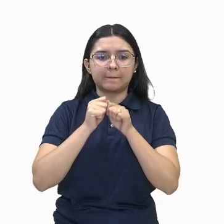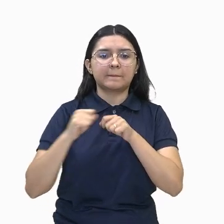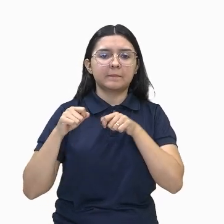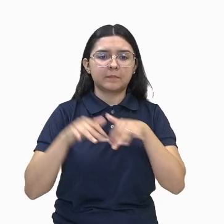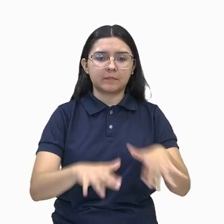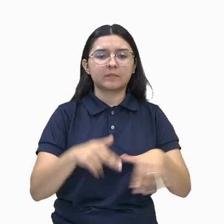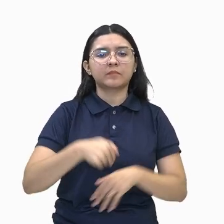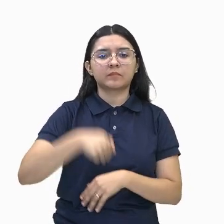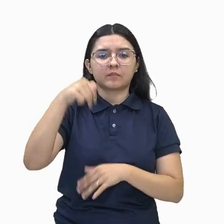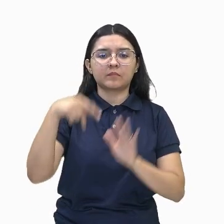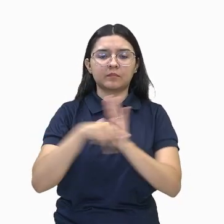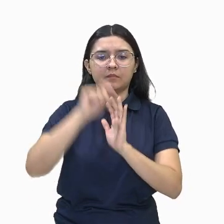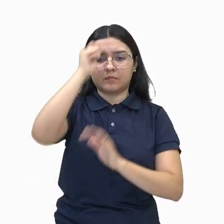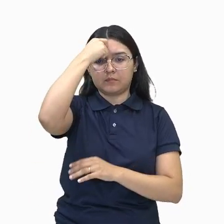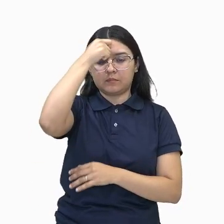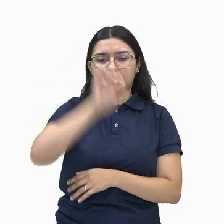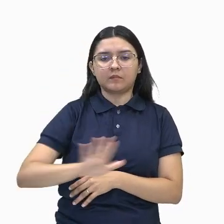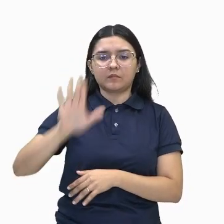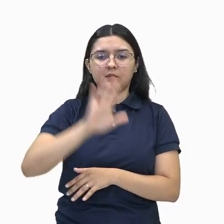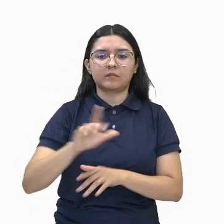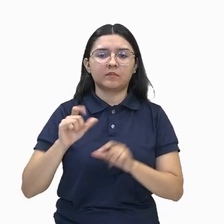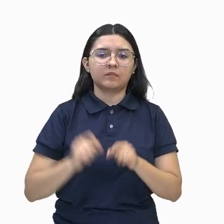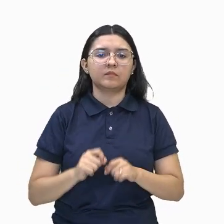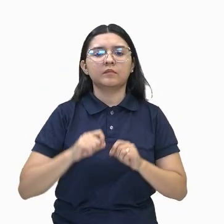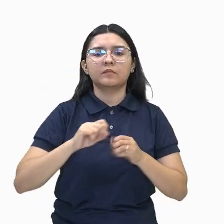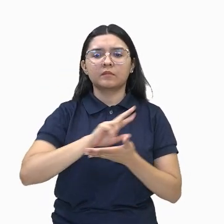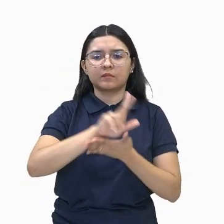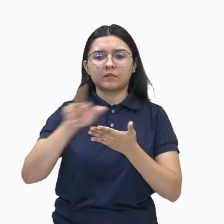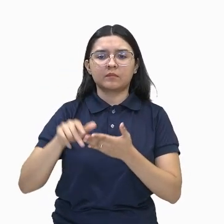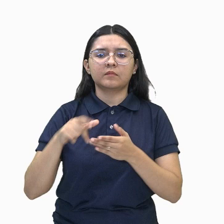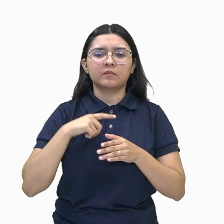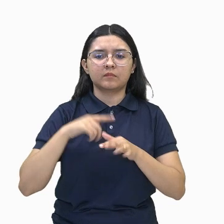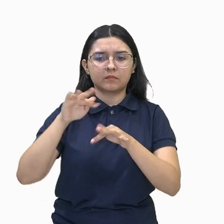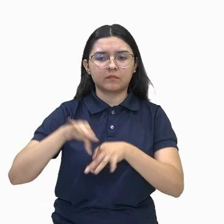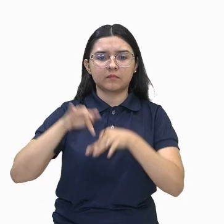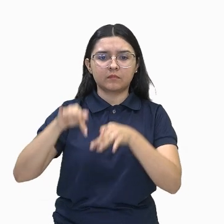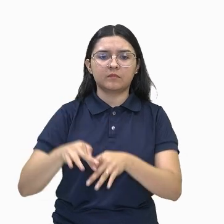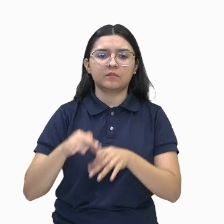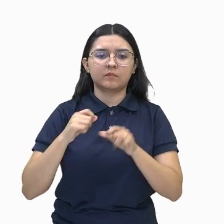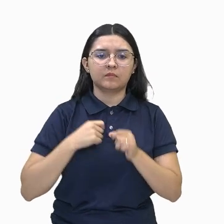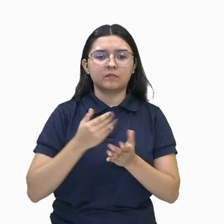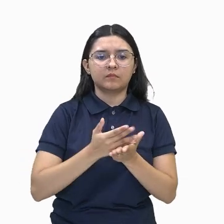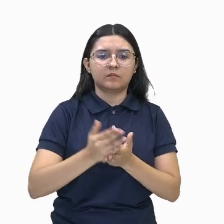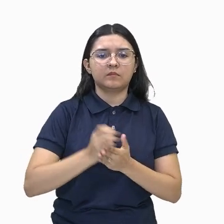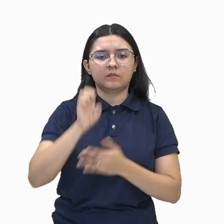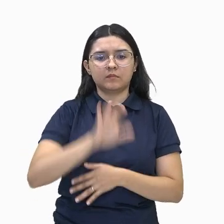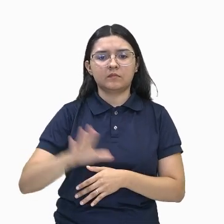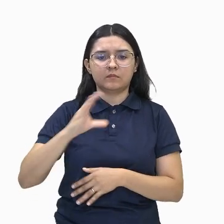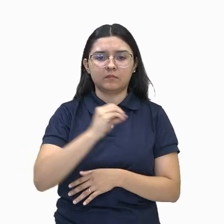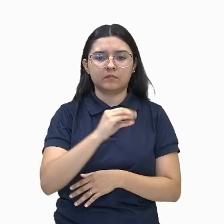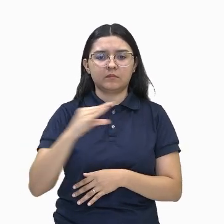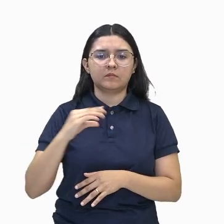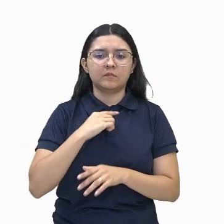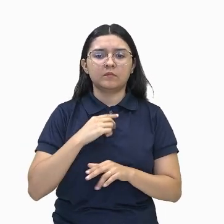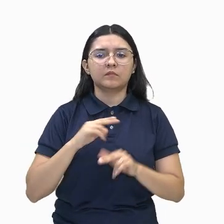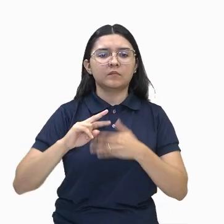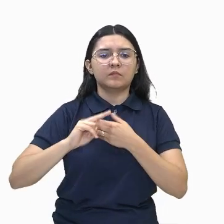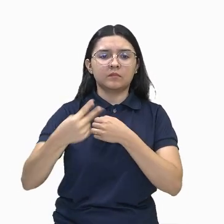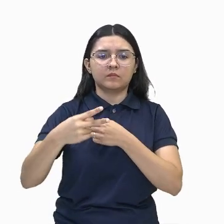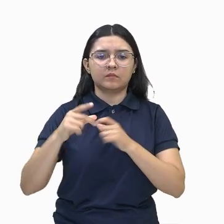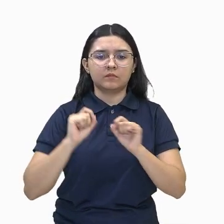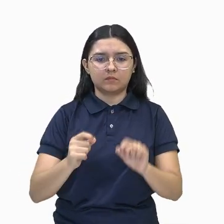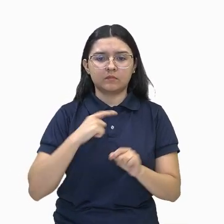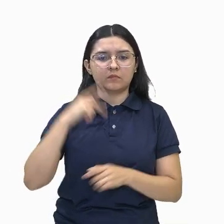diversos feudos se formaram na Europa Ocidental como consequência da fragmentação política do